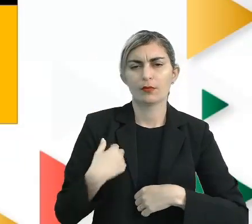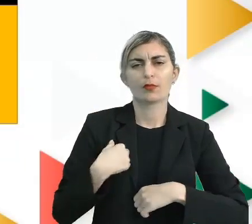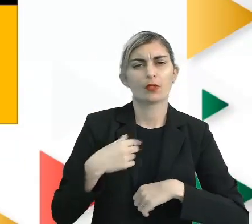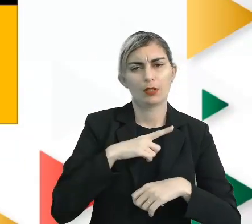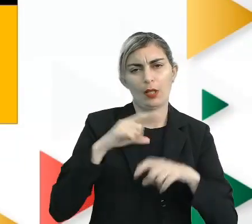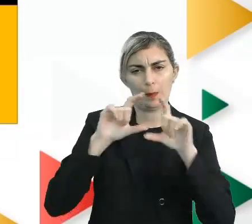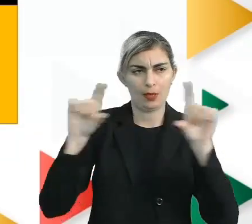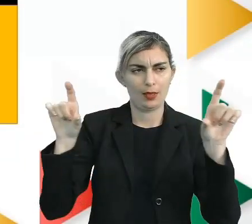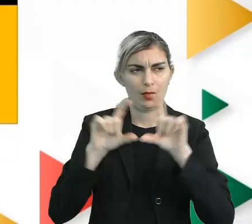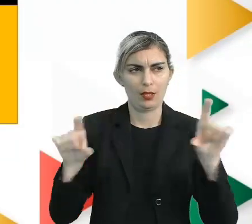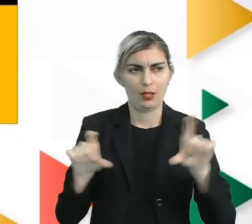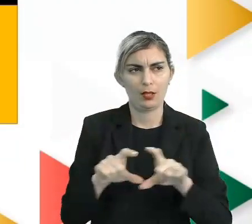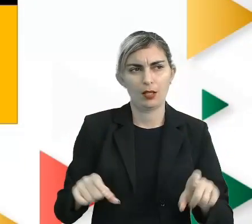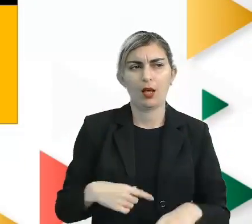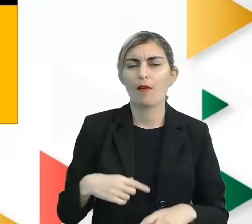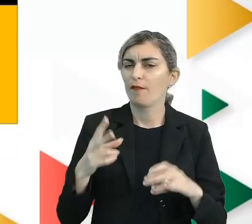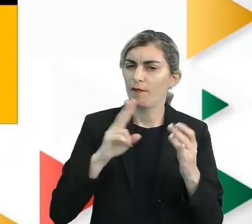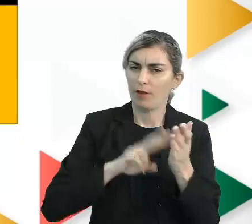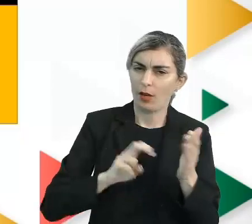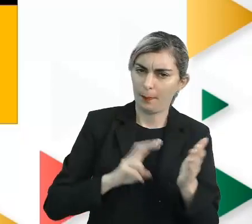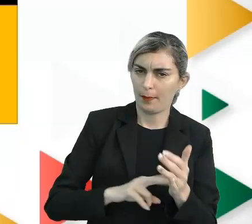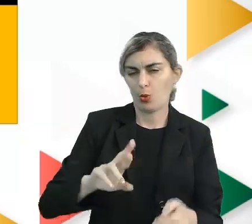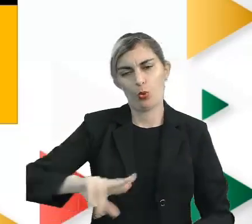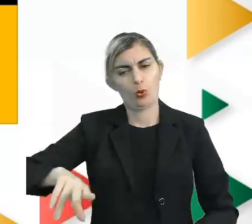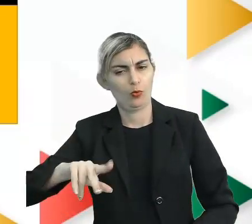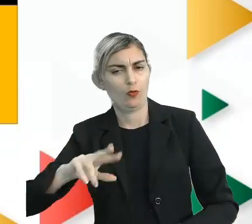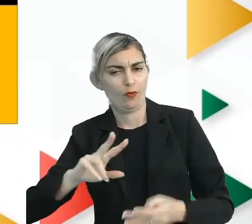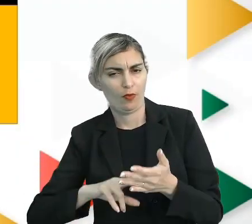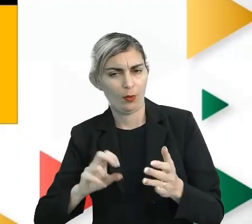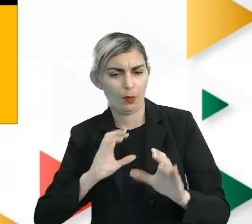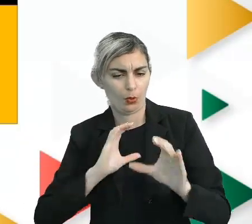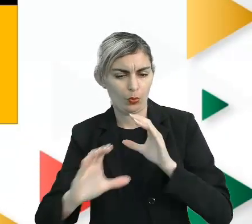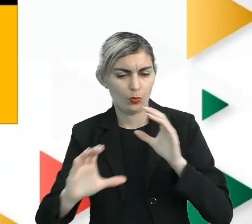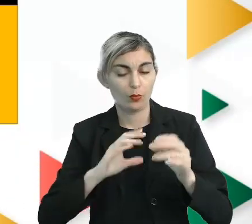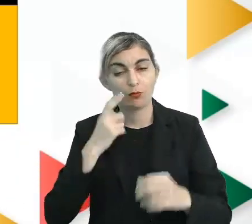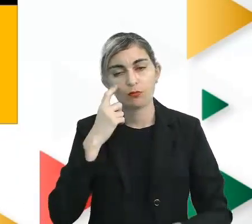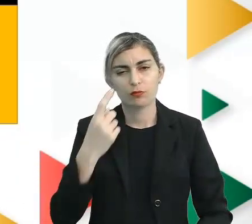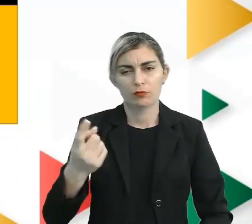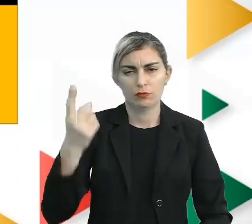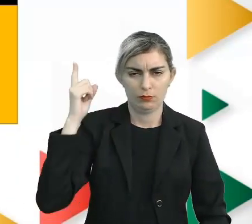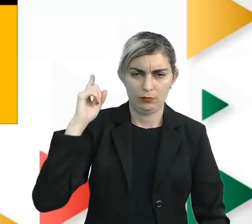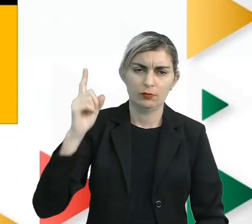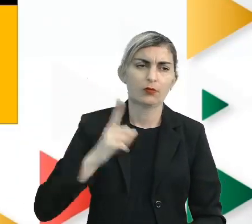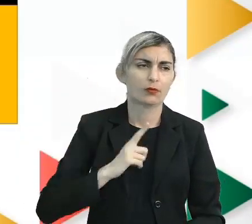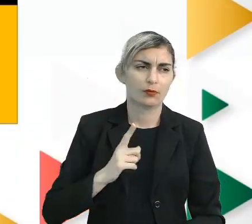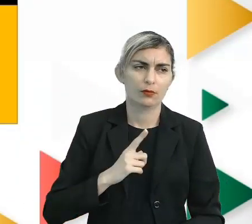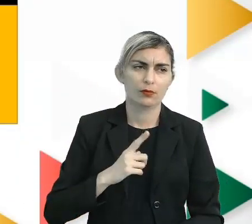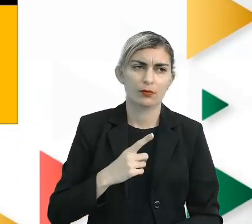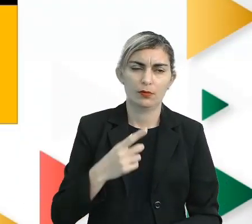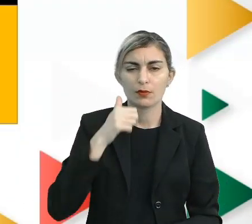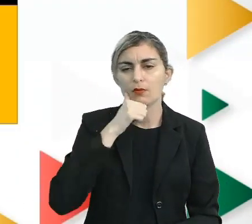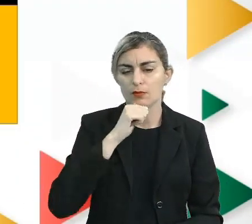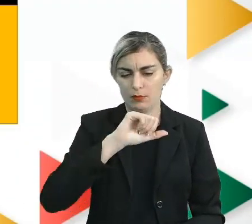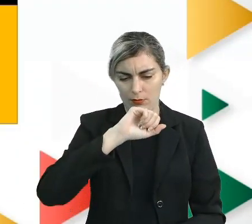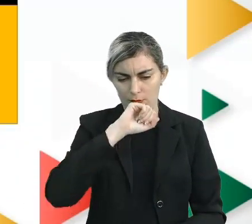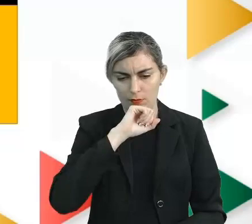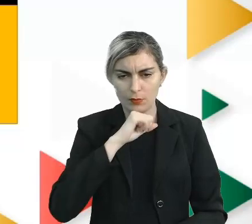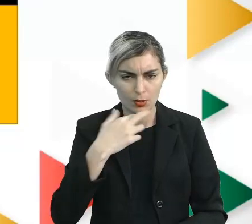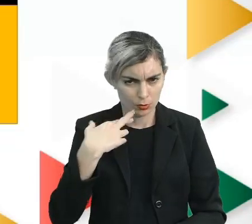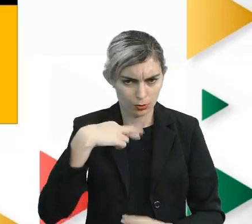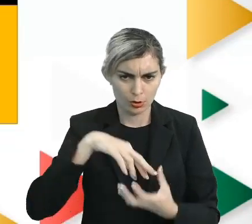temos uma tirinha aí, o elemento verbal e não verbal, a comunicação. Aí veja só o que nós temos aqui. Uma mãe, né? A